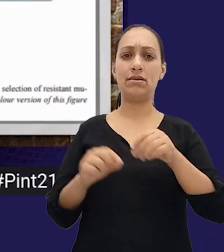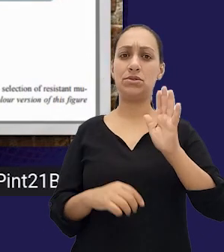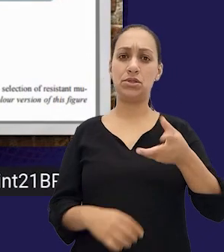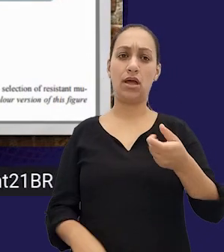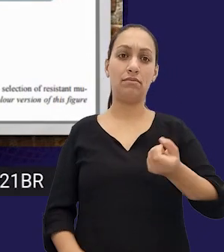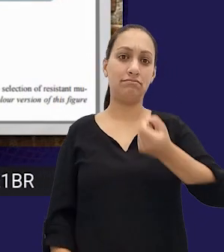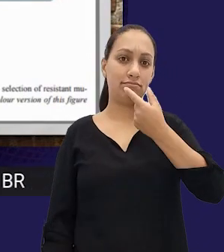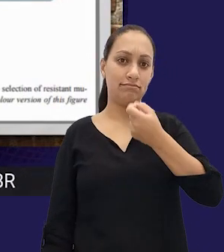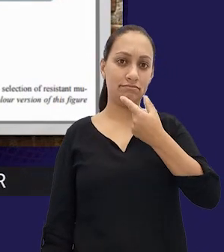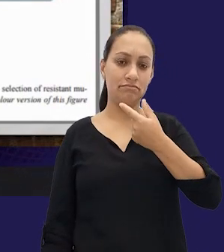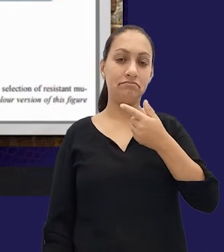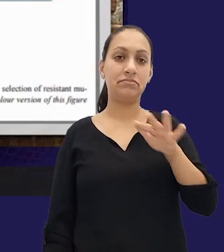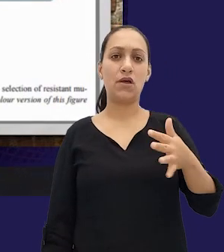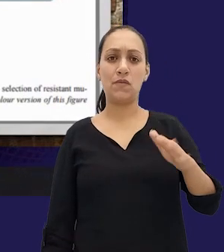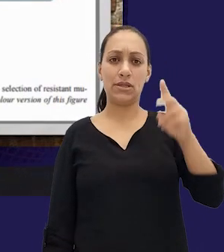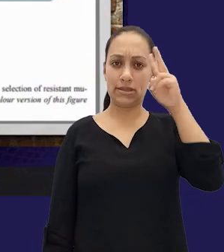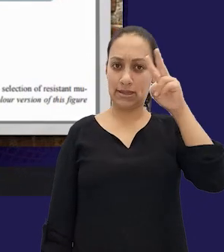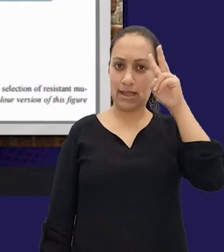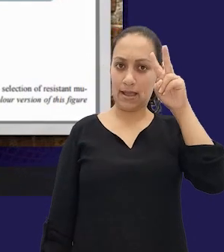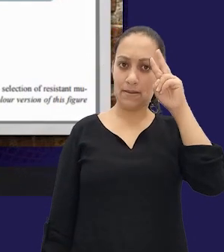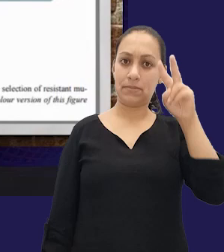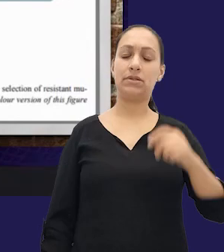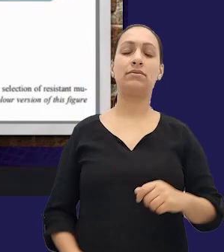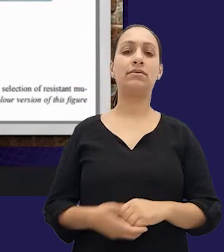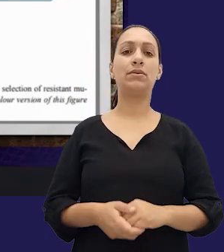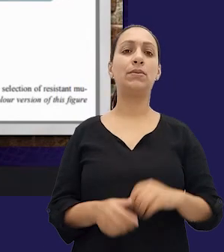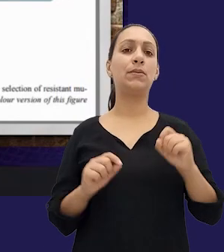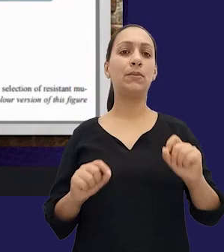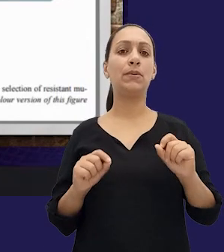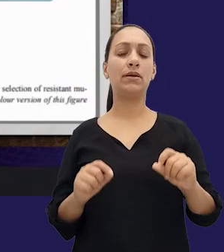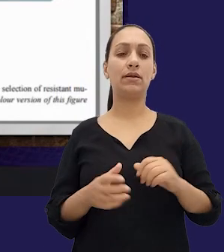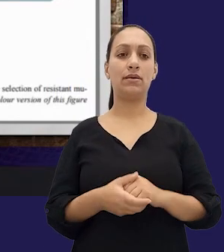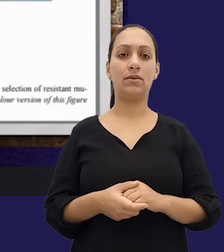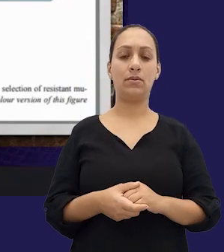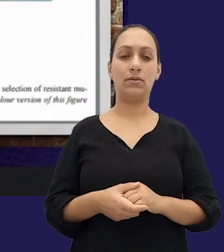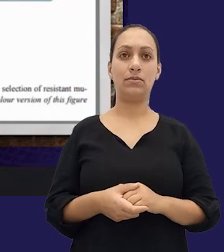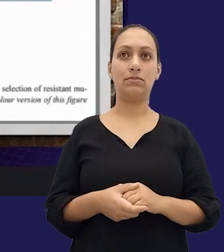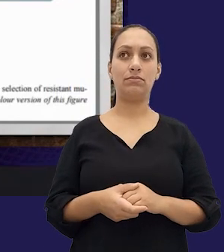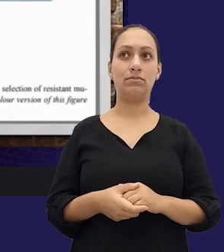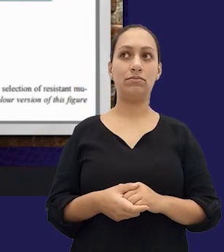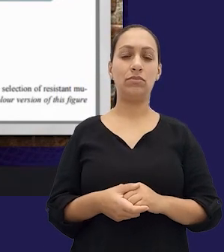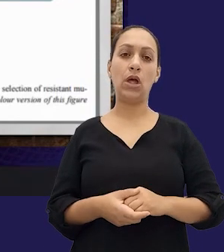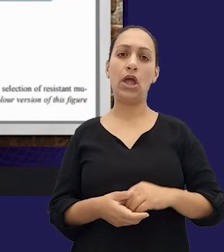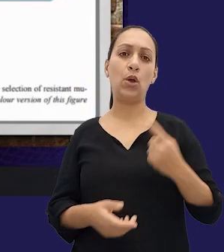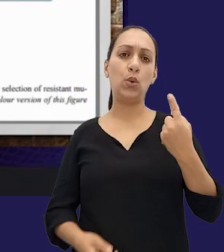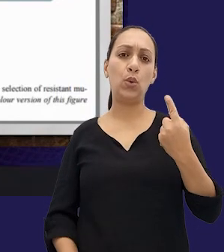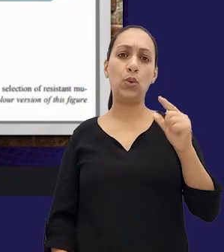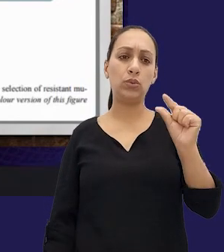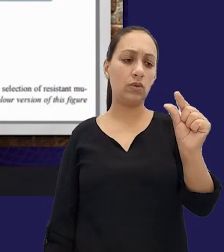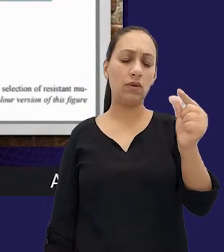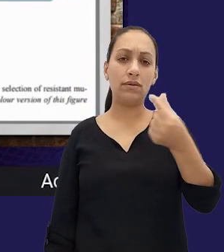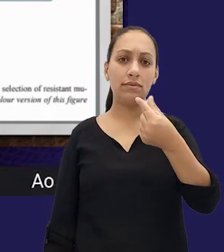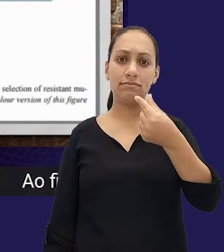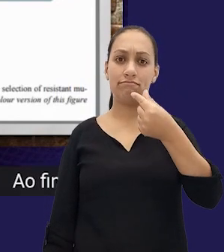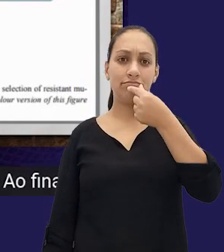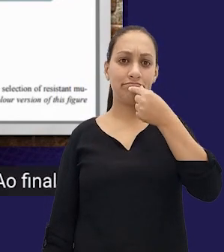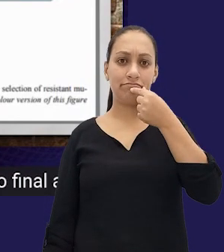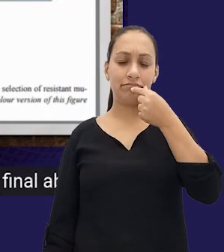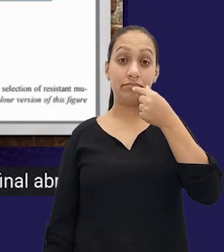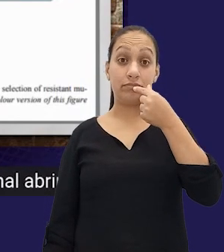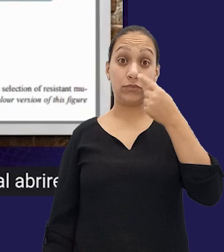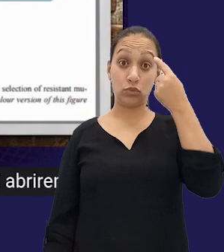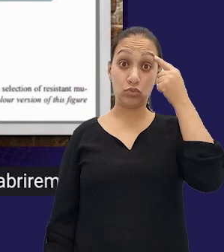de azitromicina, talvez lembre, né, que a posologia é um comprimido, uma cápsula ao